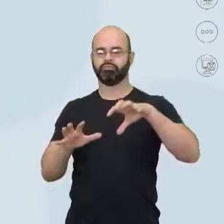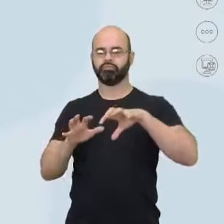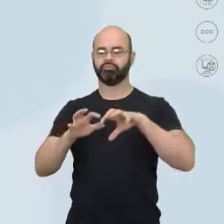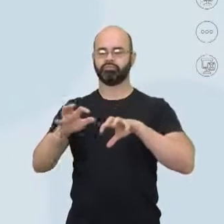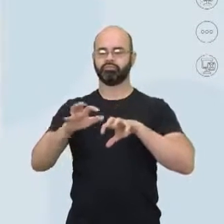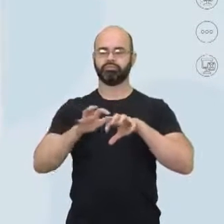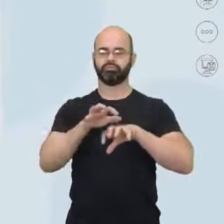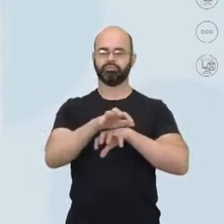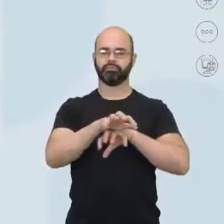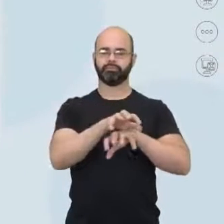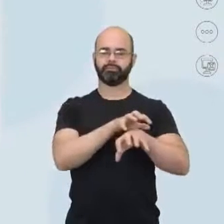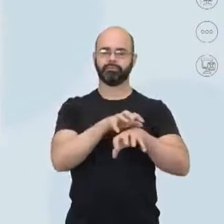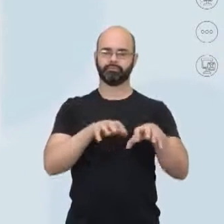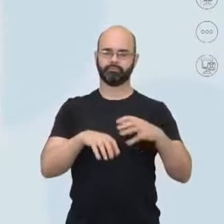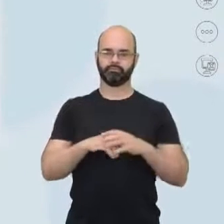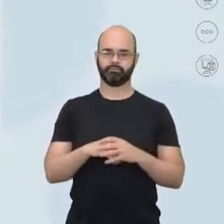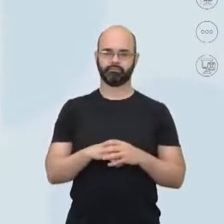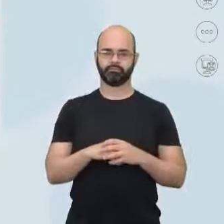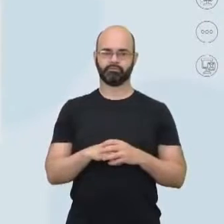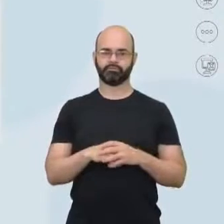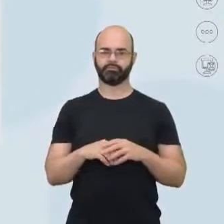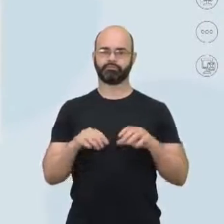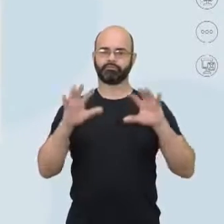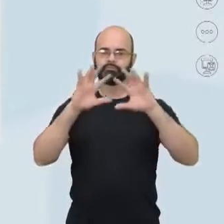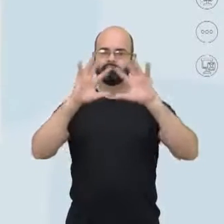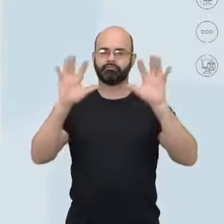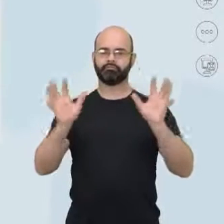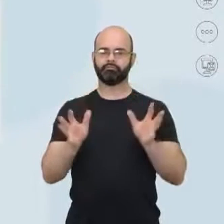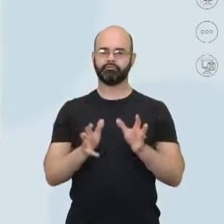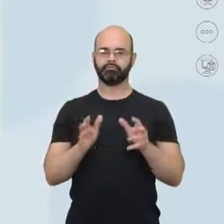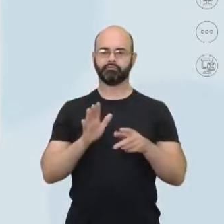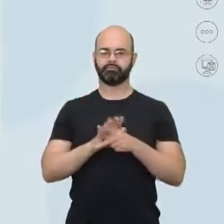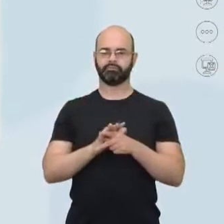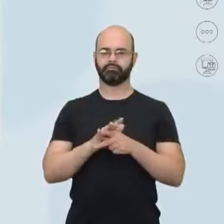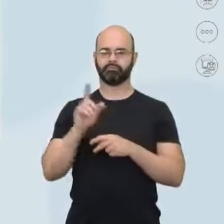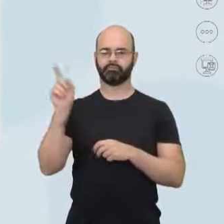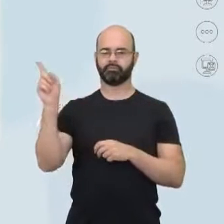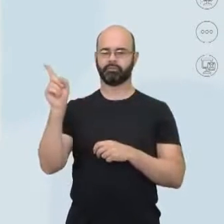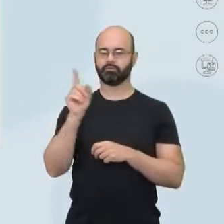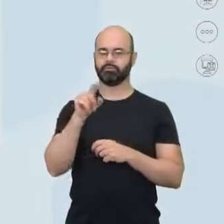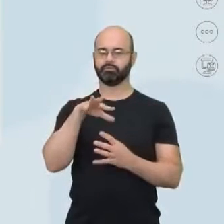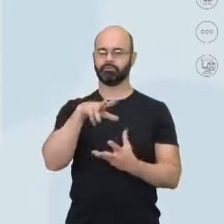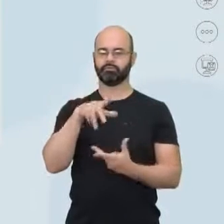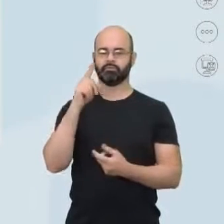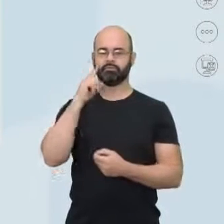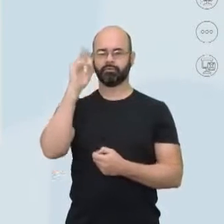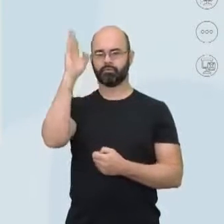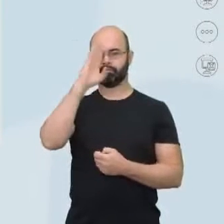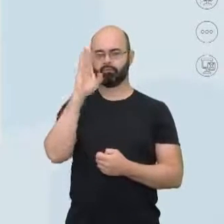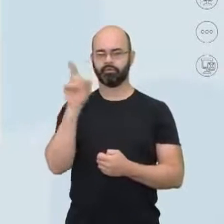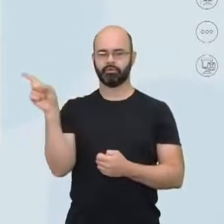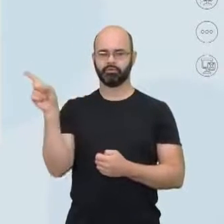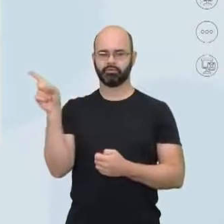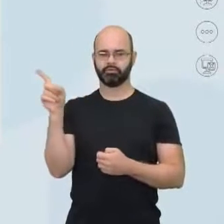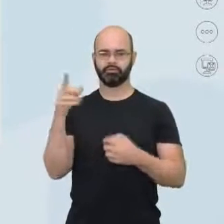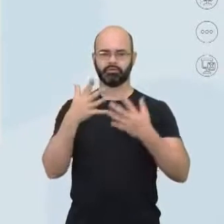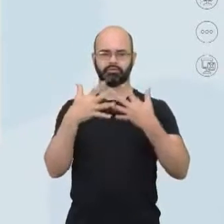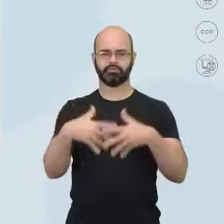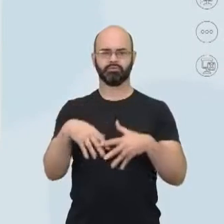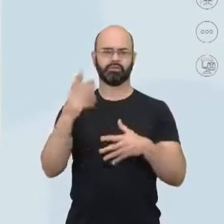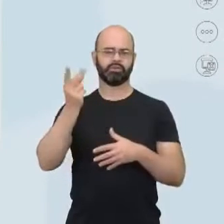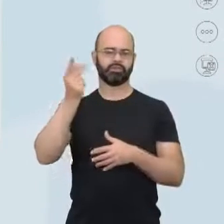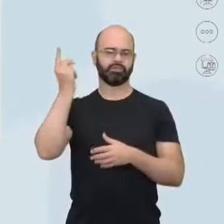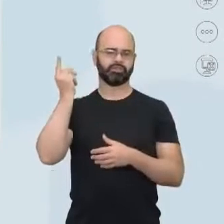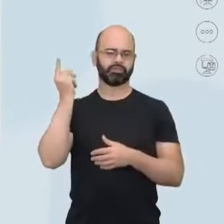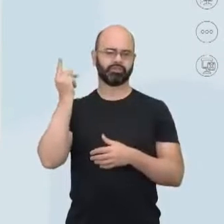rapidinho aí, a estrutura geológica da Terra, e a gente observa que a estrutura do Brasil é uma estrutura antiga, né? E